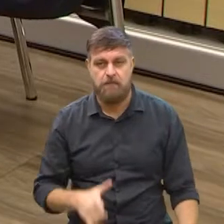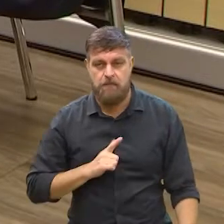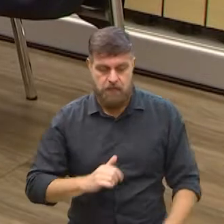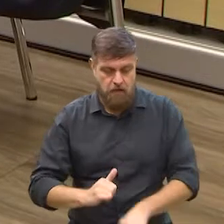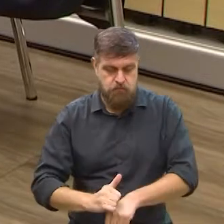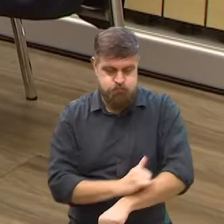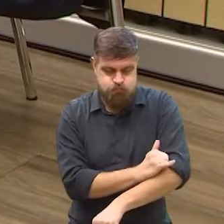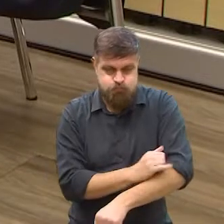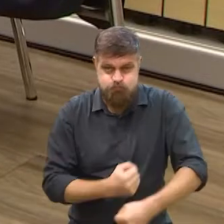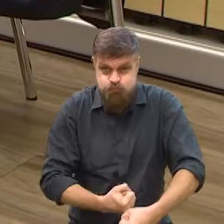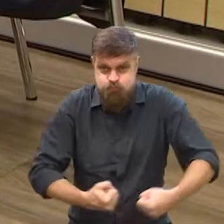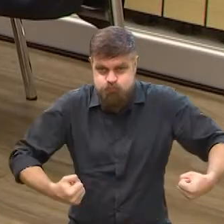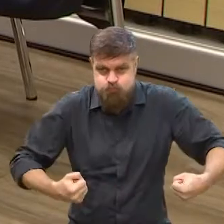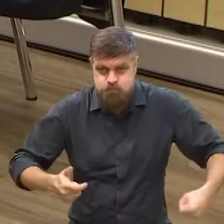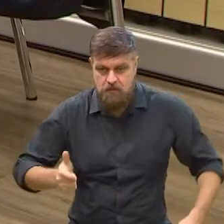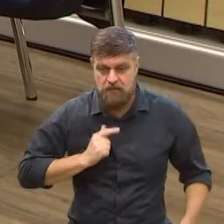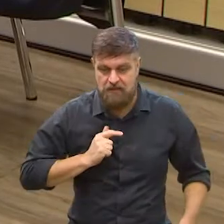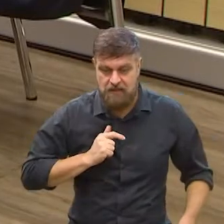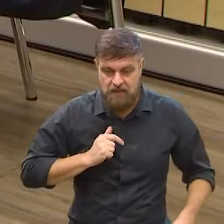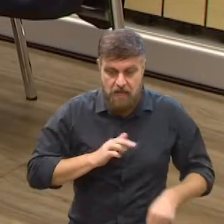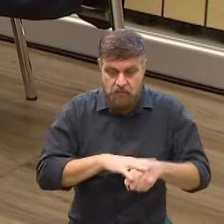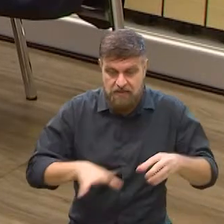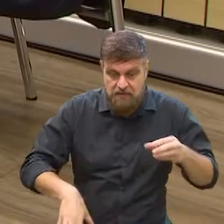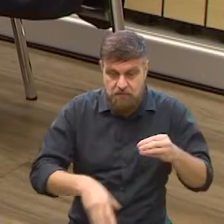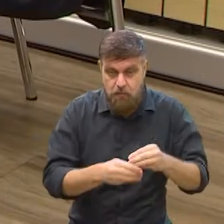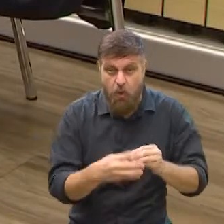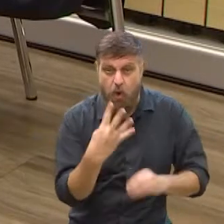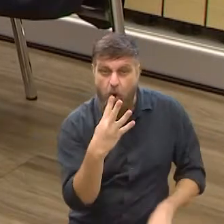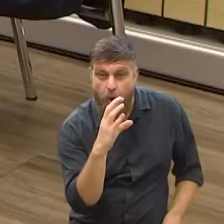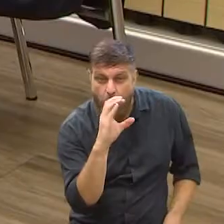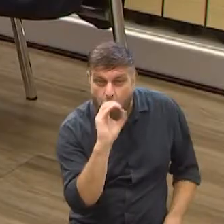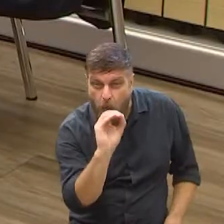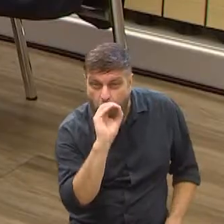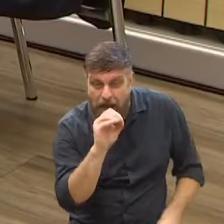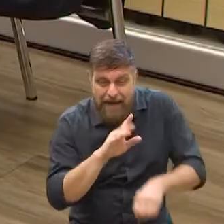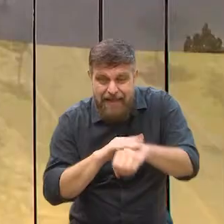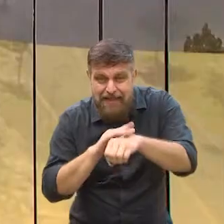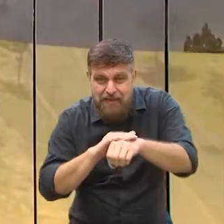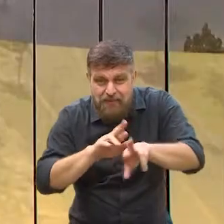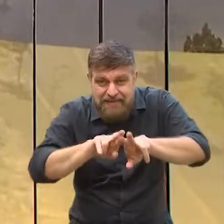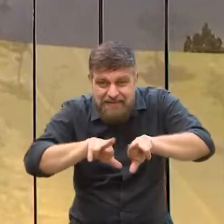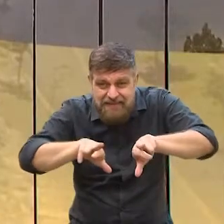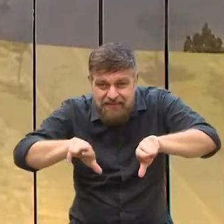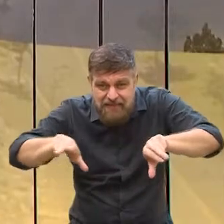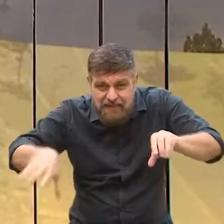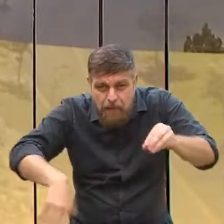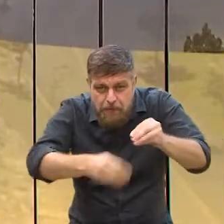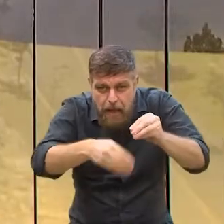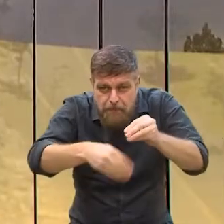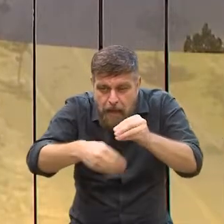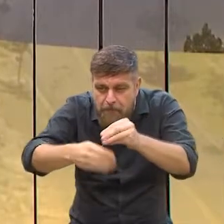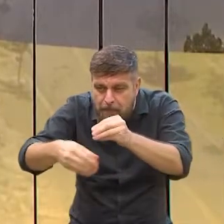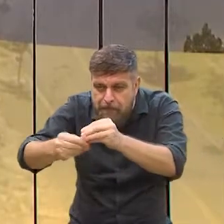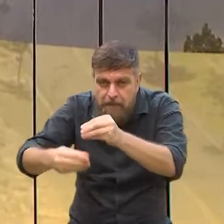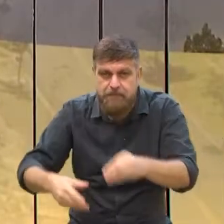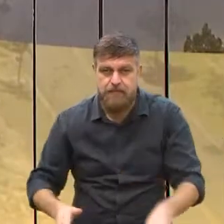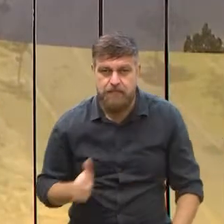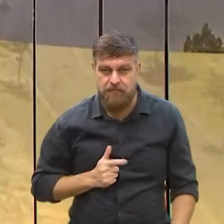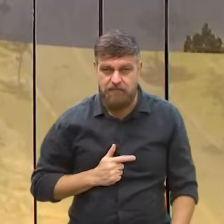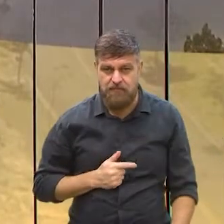obesidade, então, acarreta várias doenças, mais de 40 tipos de doenças diferentes. Então, as mais